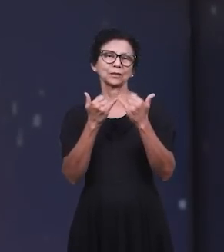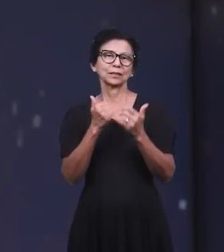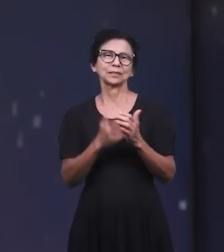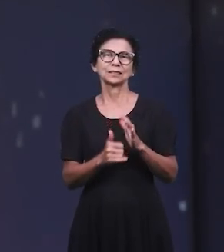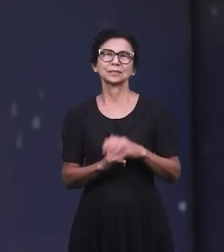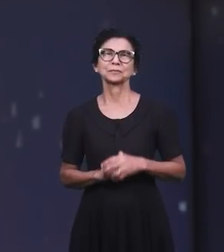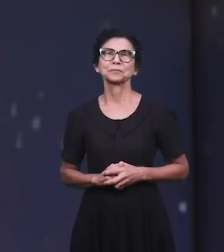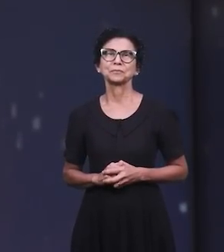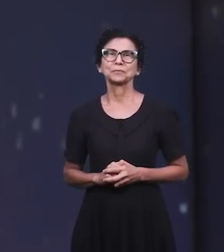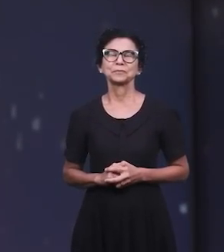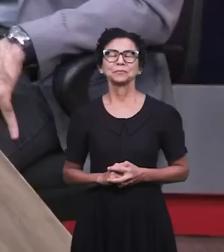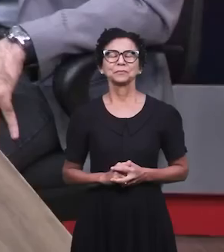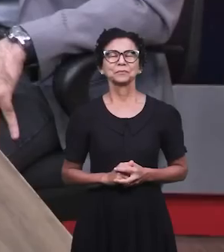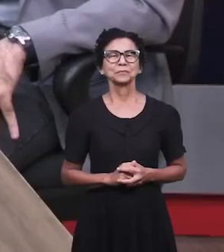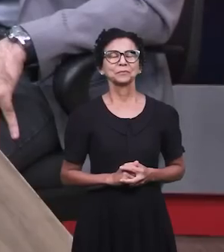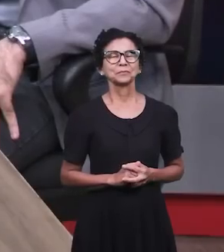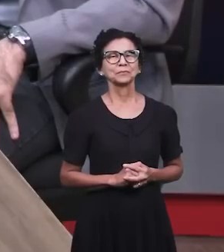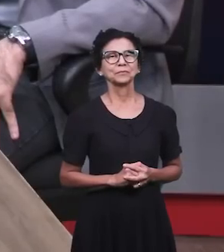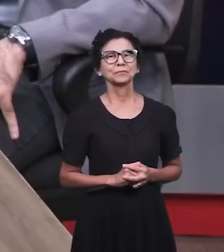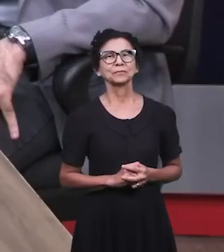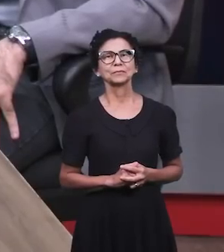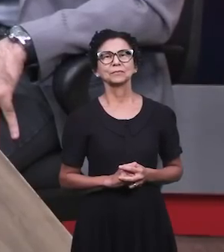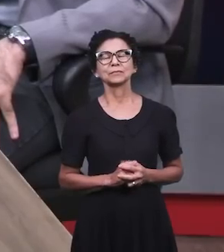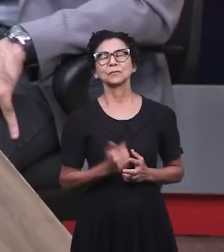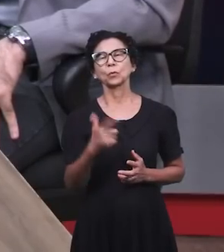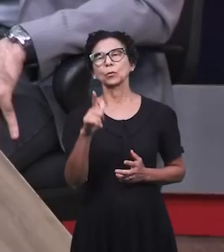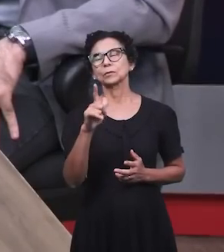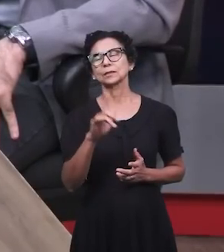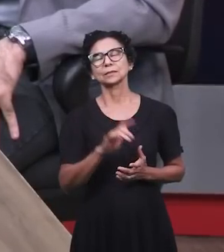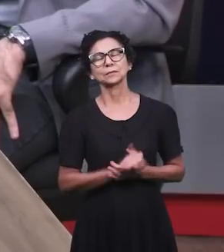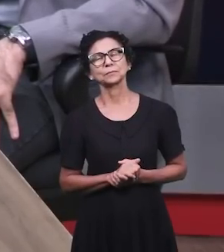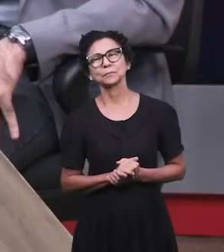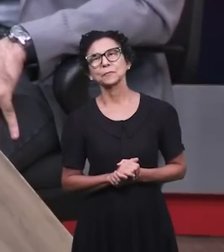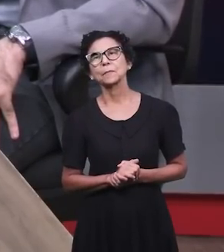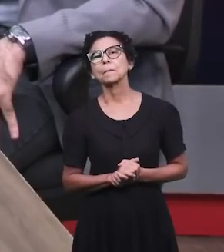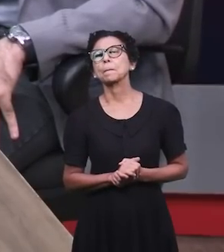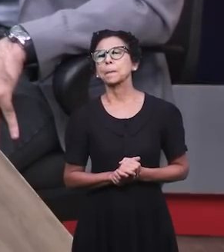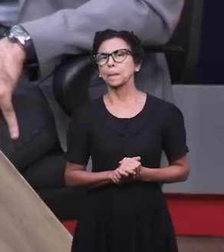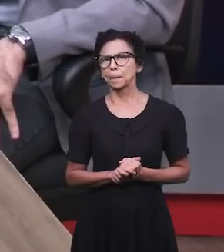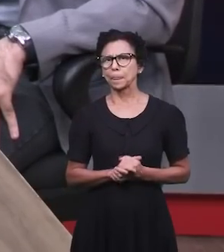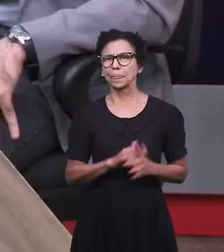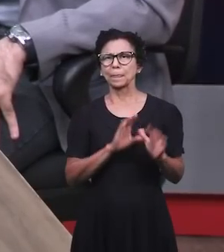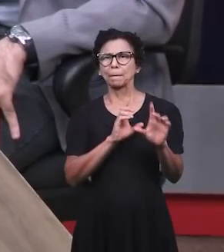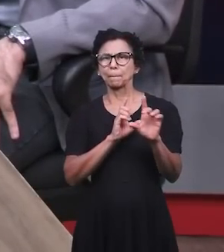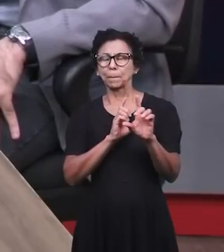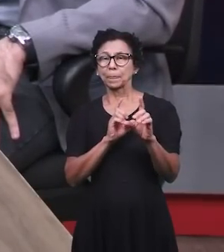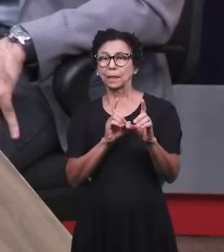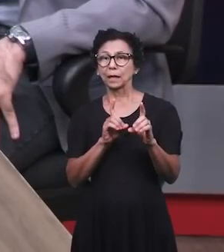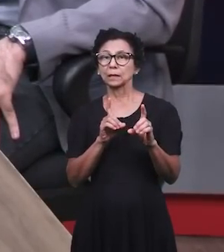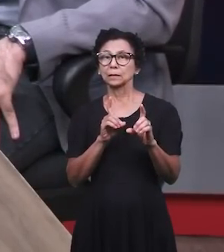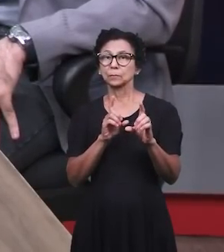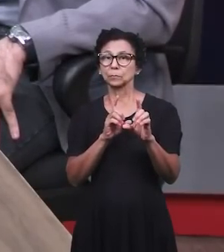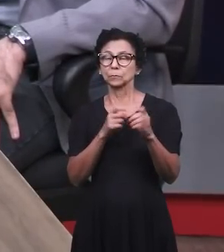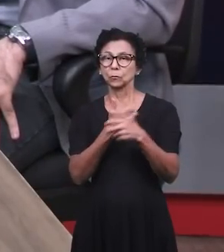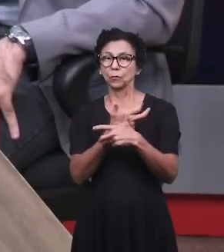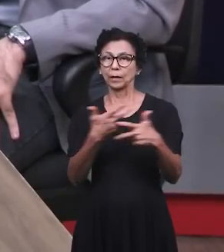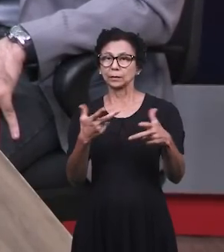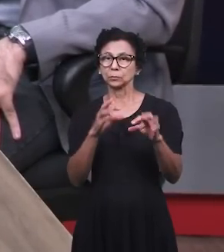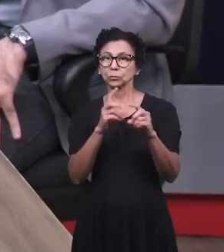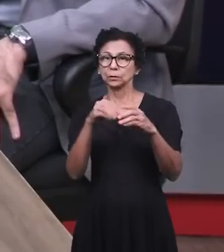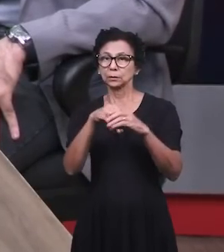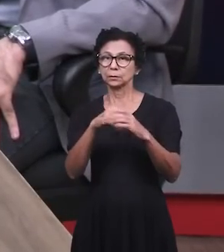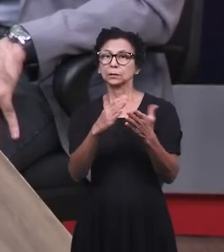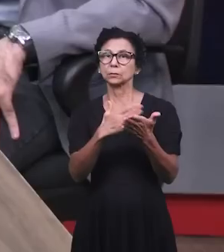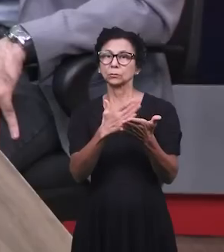Exatamente. A igreja ela vai ter acesso à informação de várias doutrinas que estão descritas nesse livro.